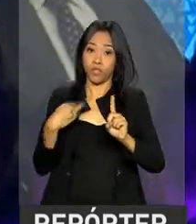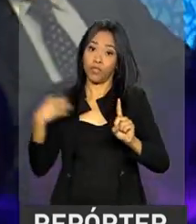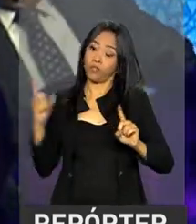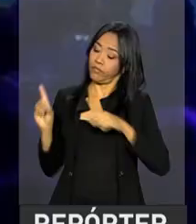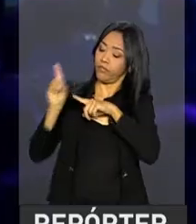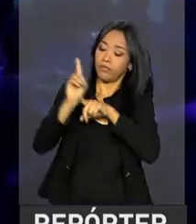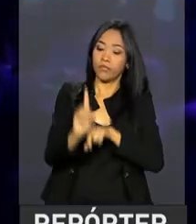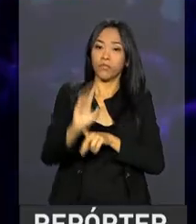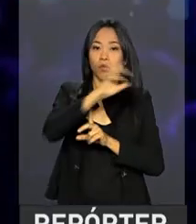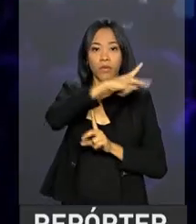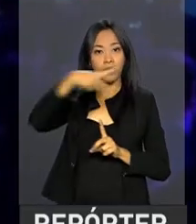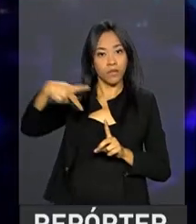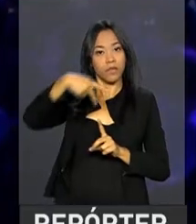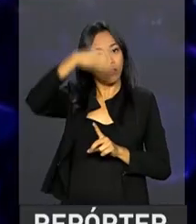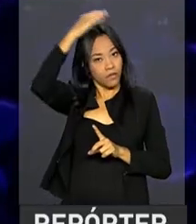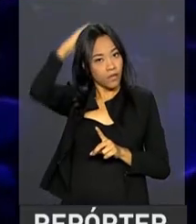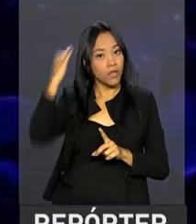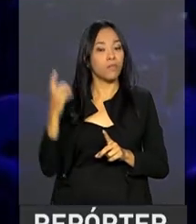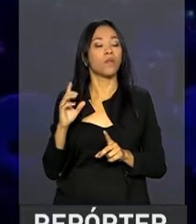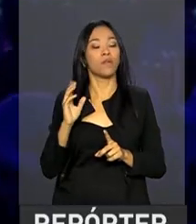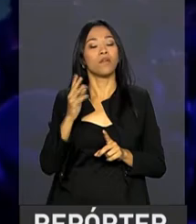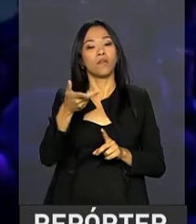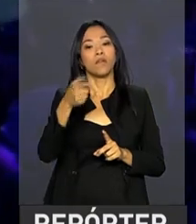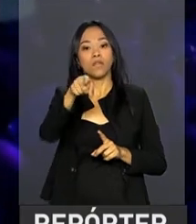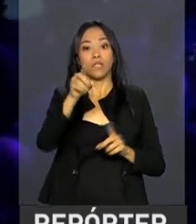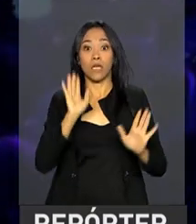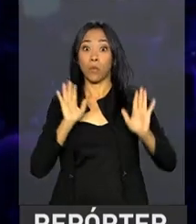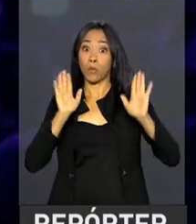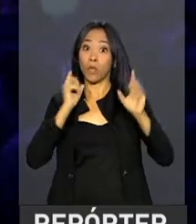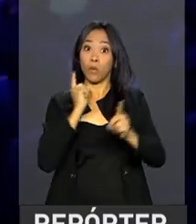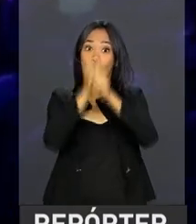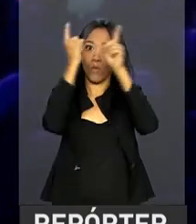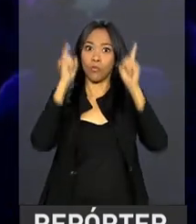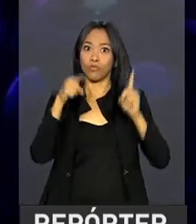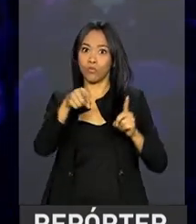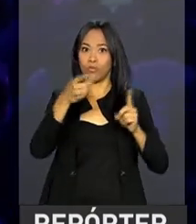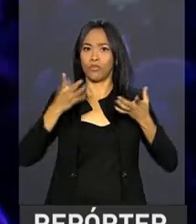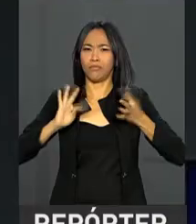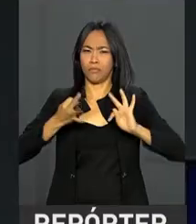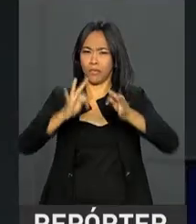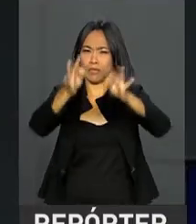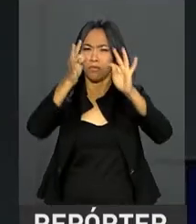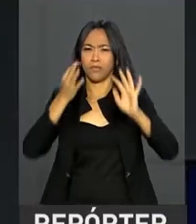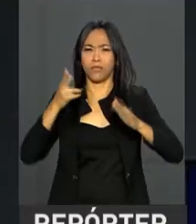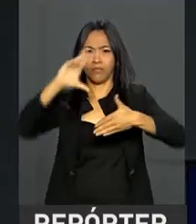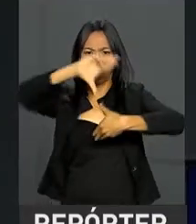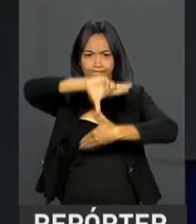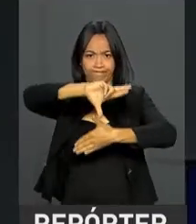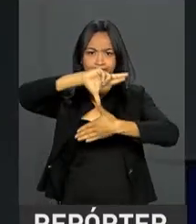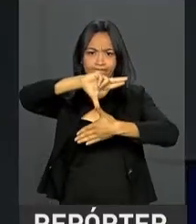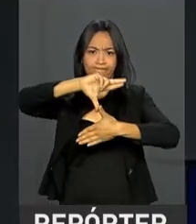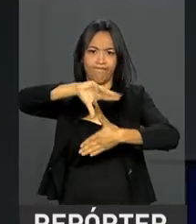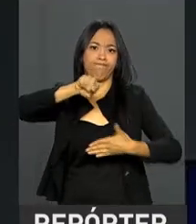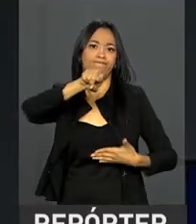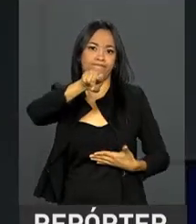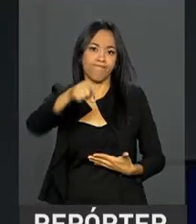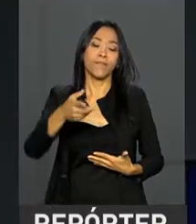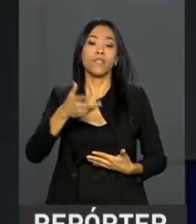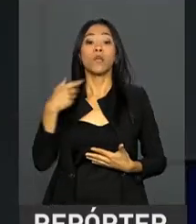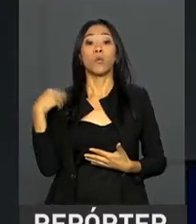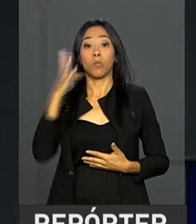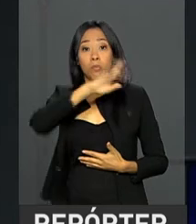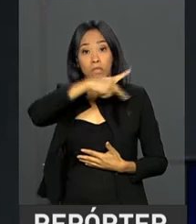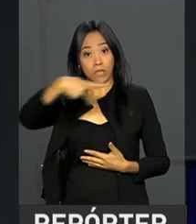do maior encontro de tecnologia da informação e internet telecomunicações da américa latina para o presidente os avanços tecnológicos